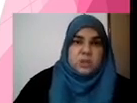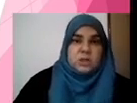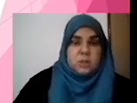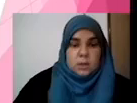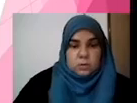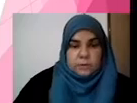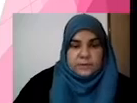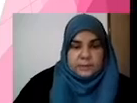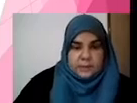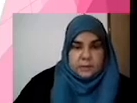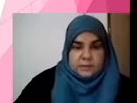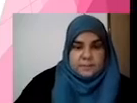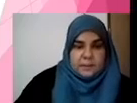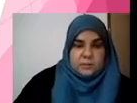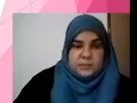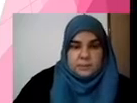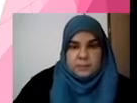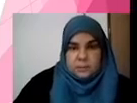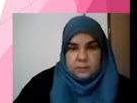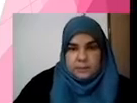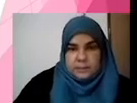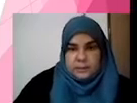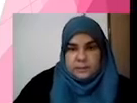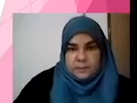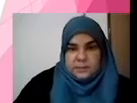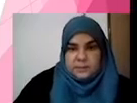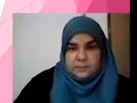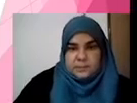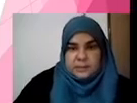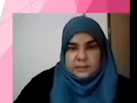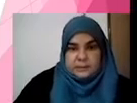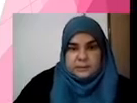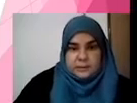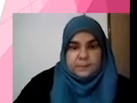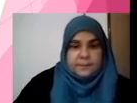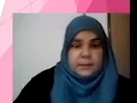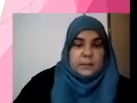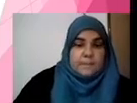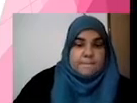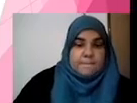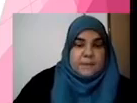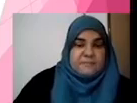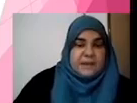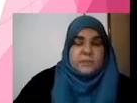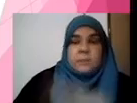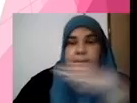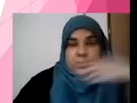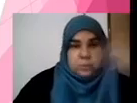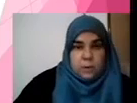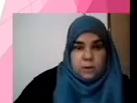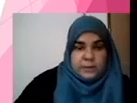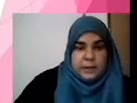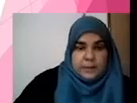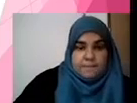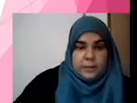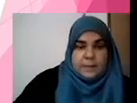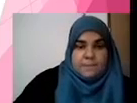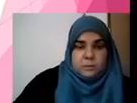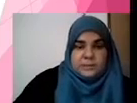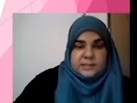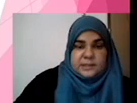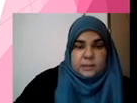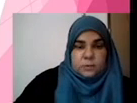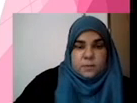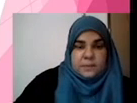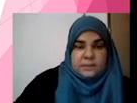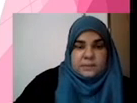já acha o 90 graus. Você pega o segmento AB, né, por exemplo, esse lado aqui, faz uma abertura qualquer, põe a